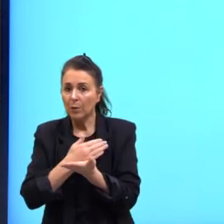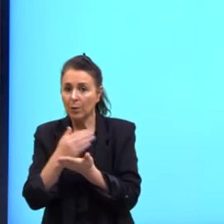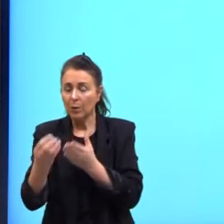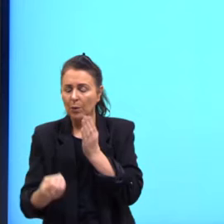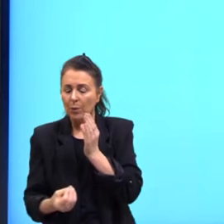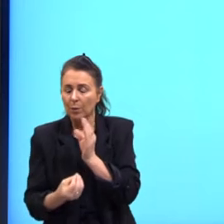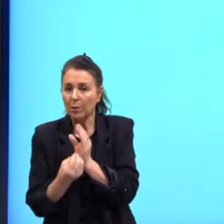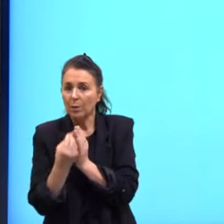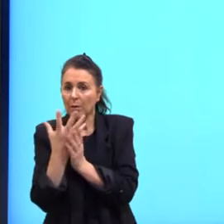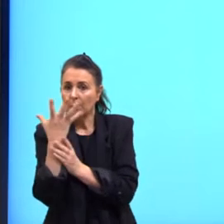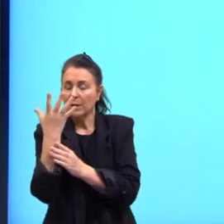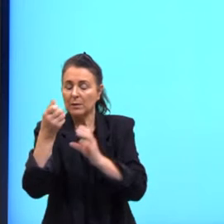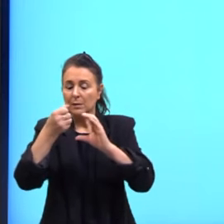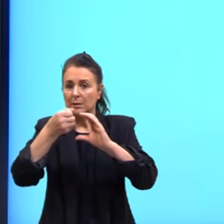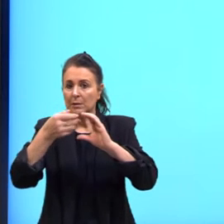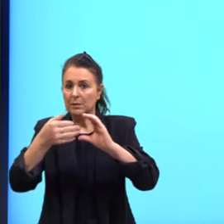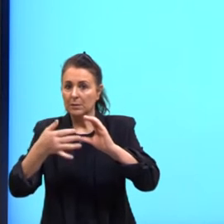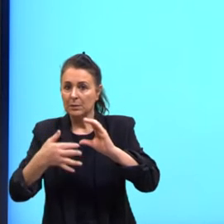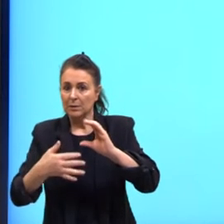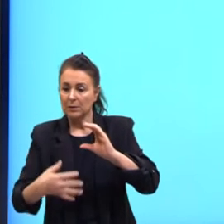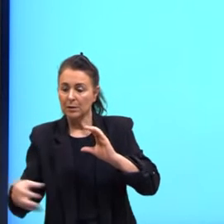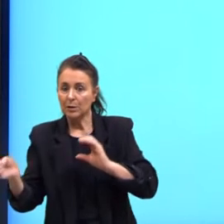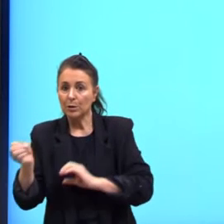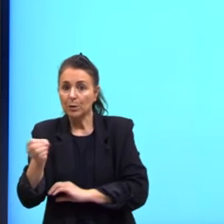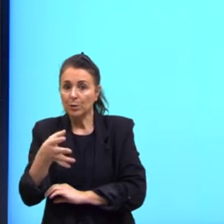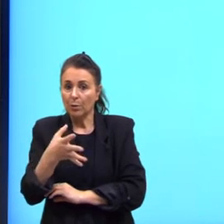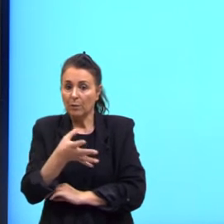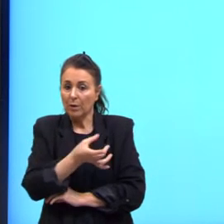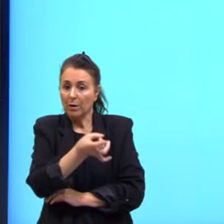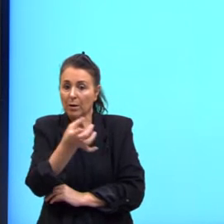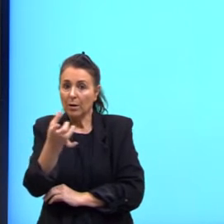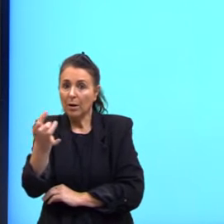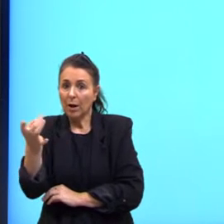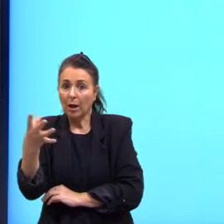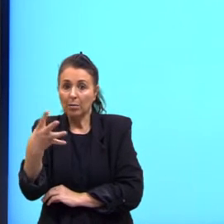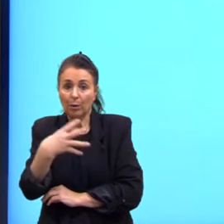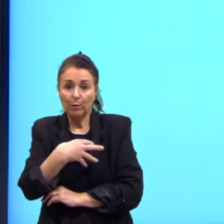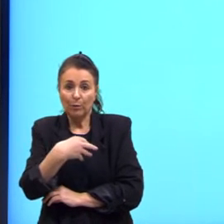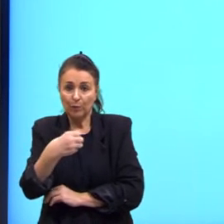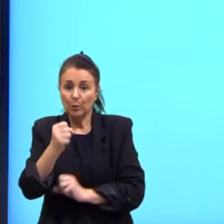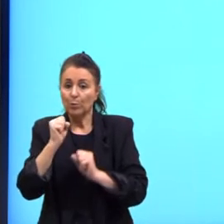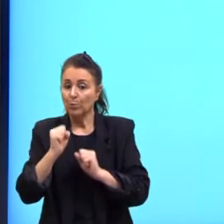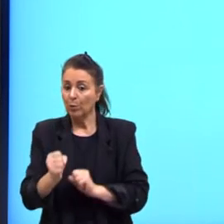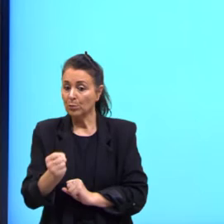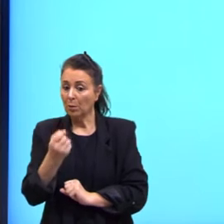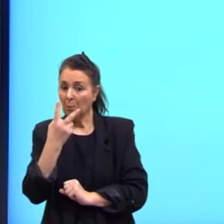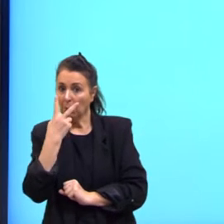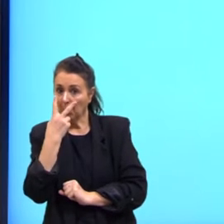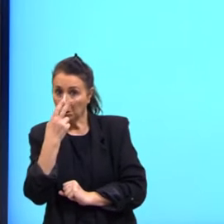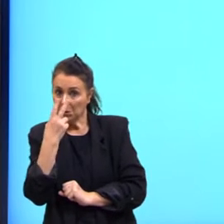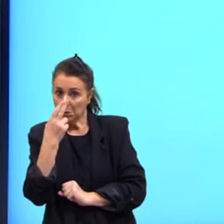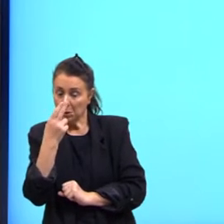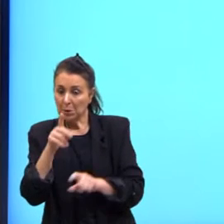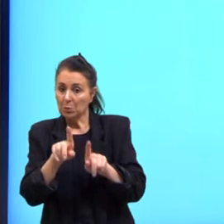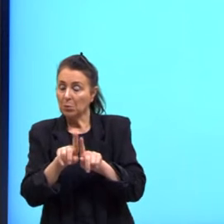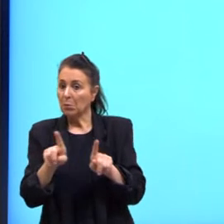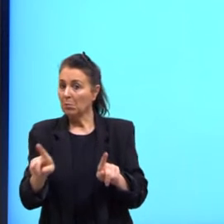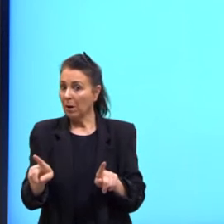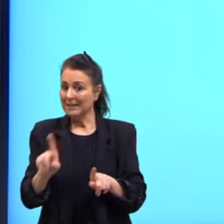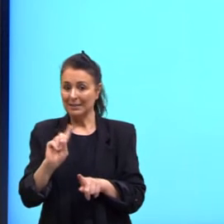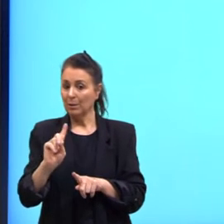as as características novas né Cada filho pode ser bem parecido entre si mas não são iguais